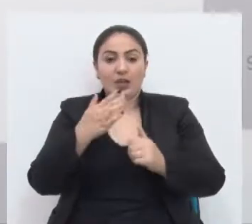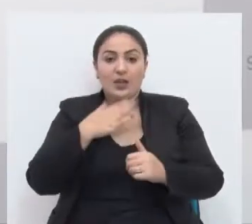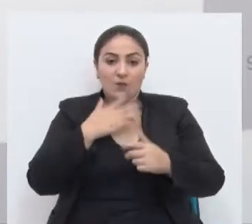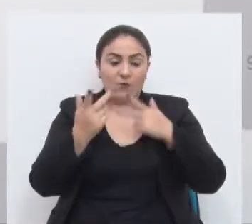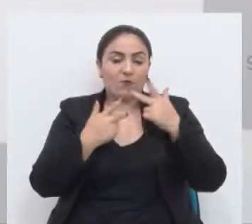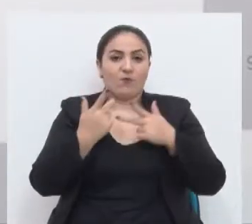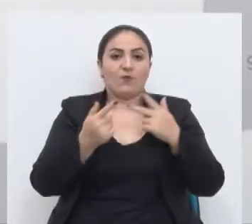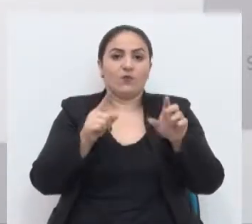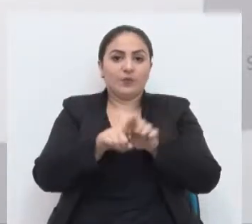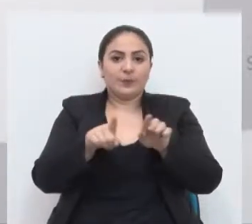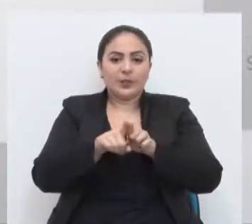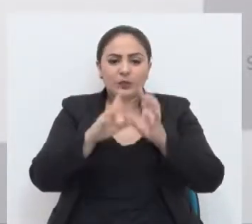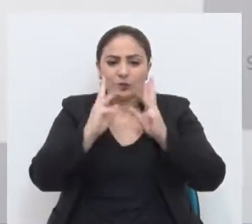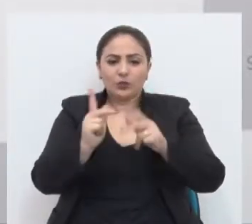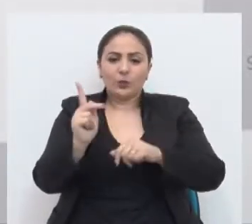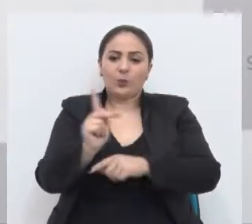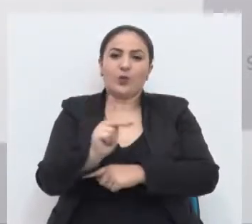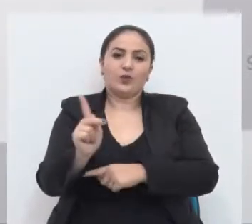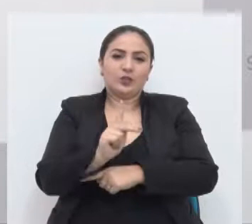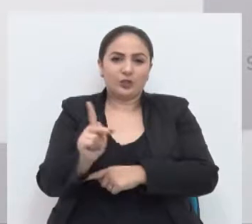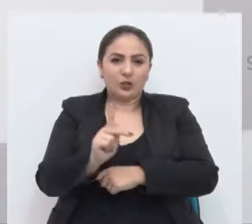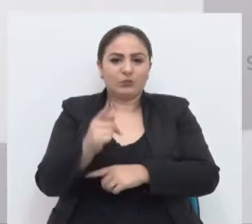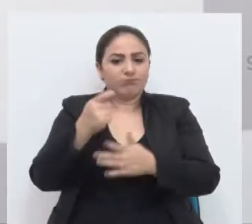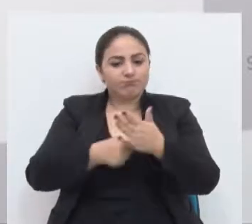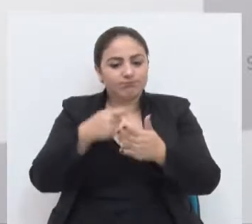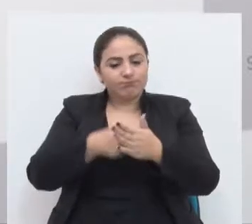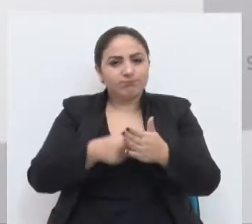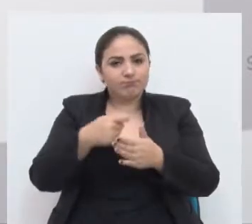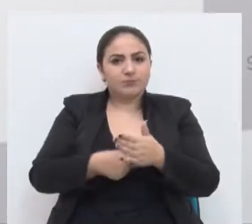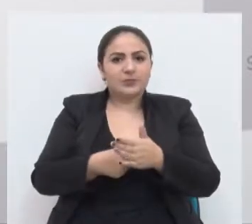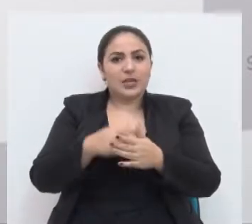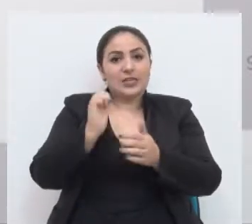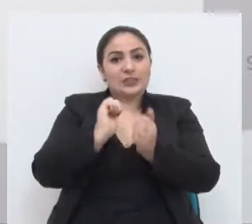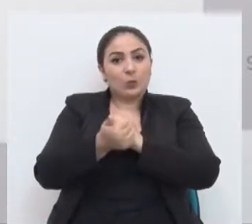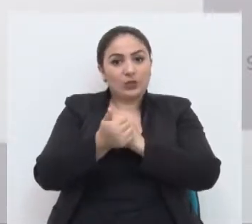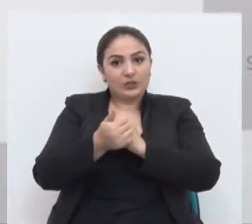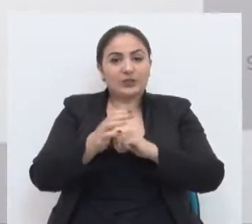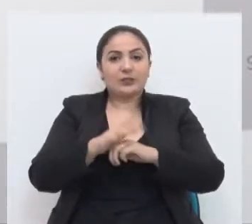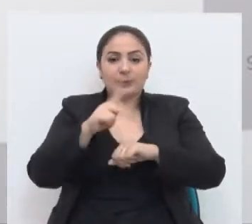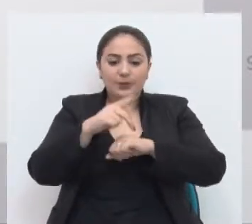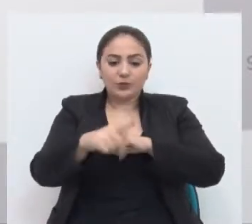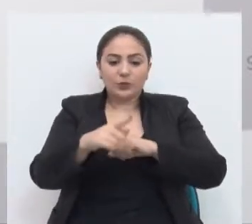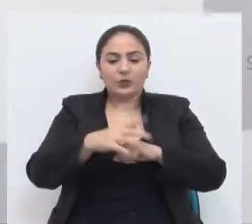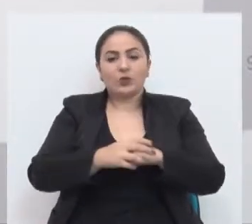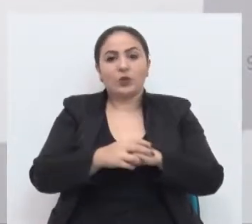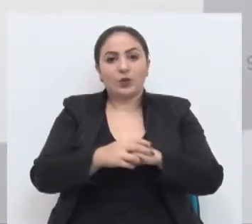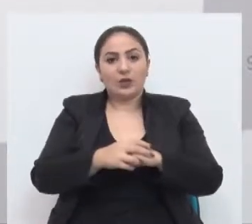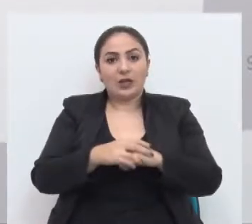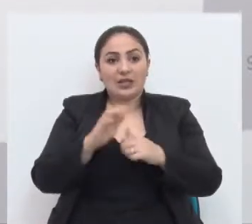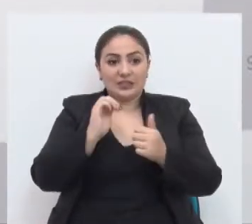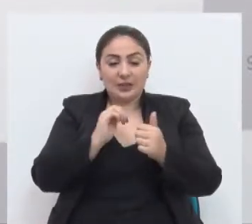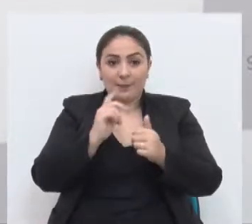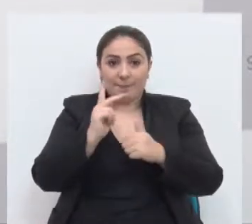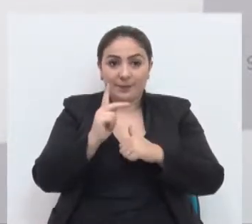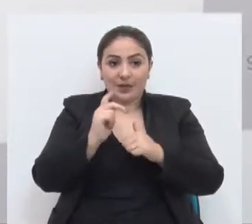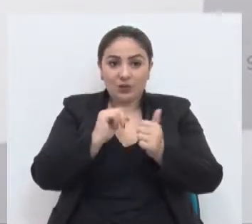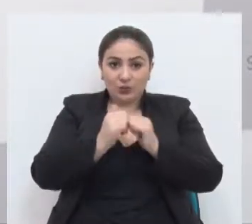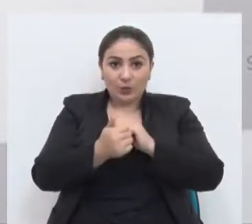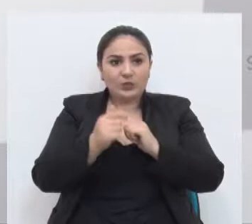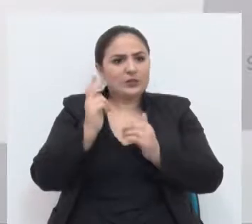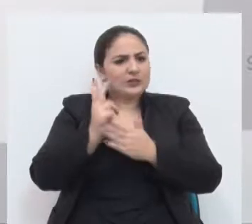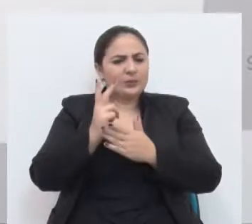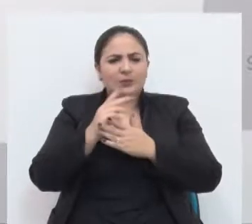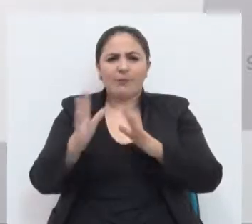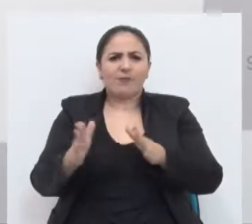até considero assim que para todos os professores que lutam pelo esporte de Passo Fundo, um esporte que sempre foi